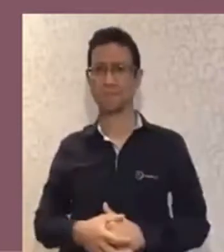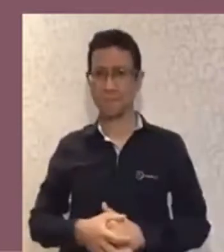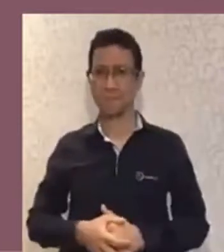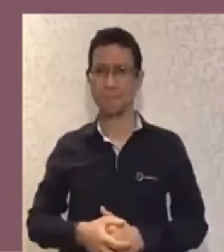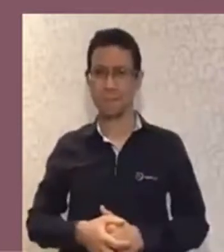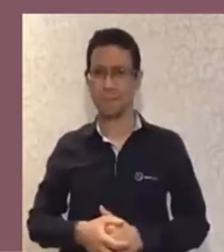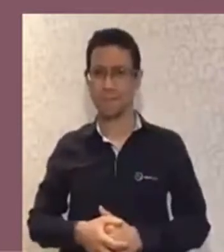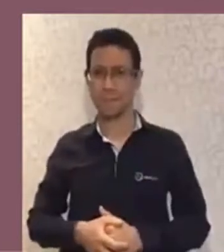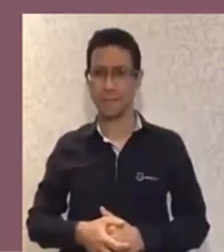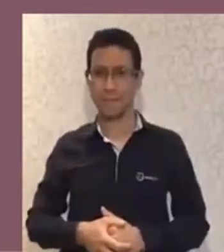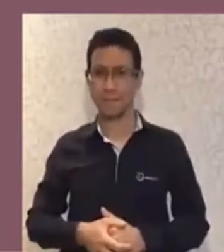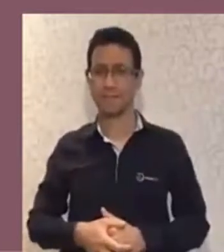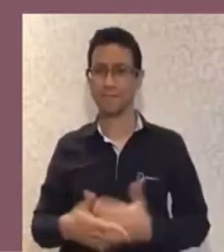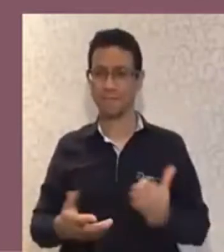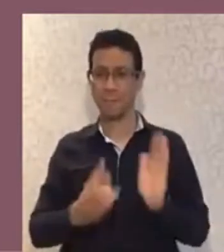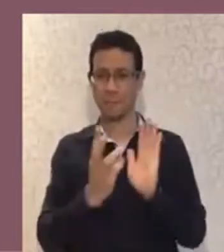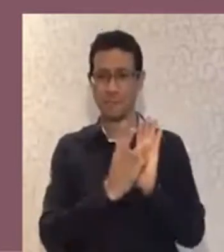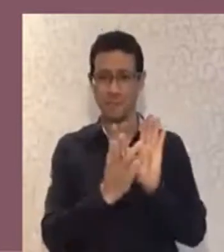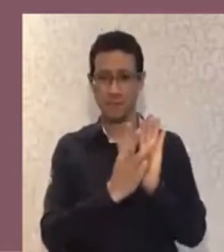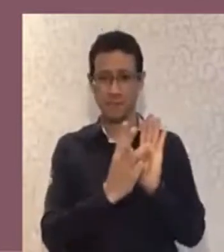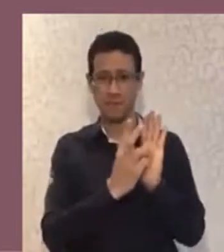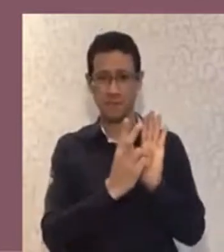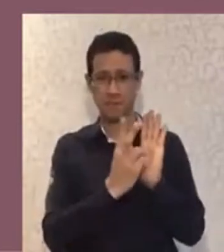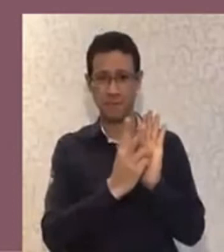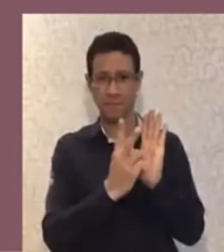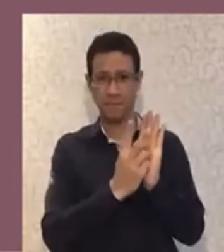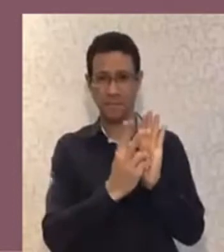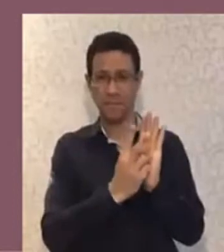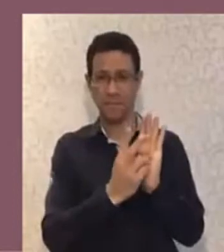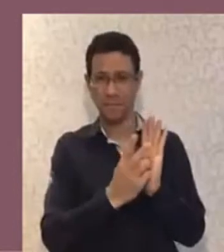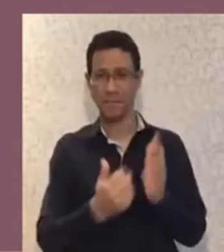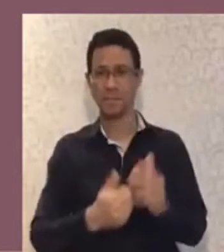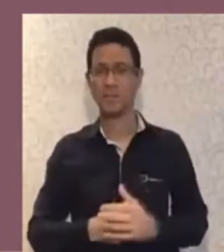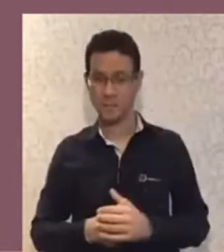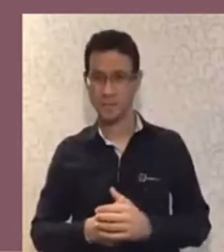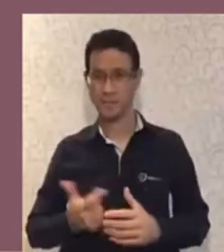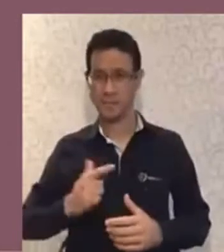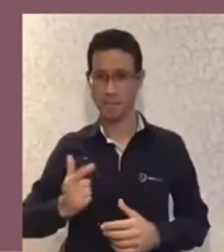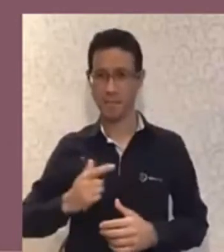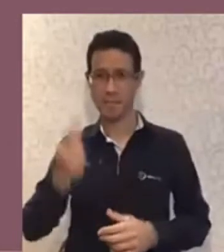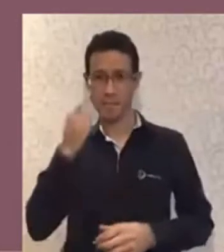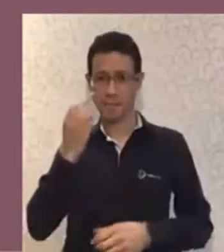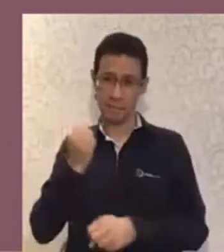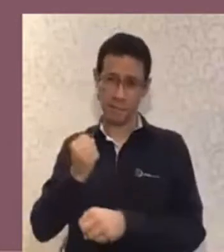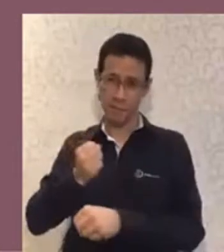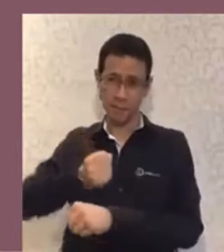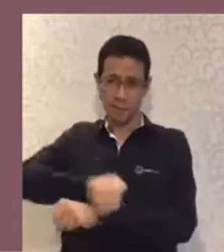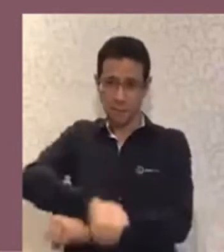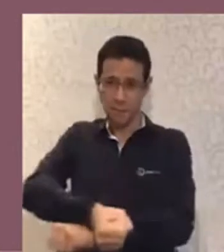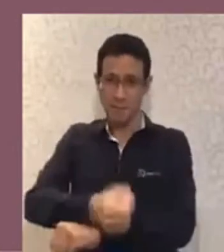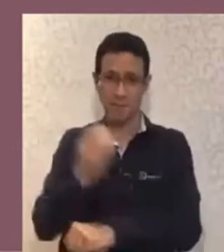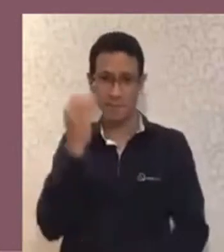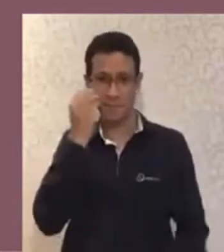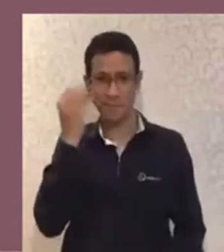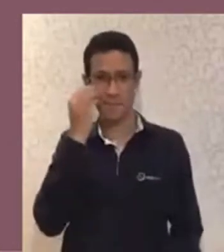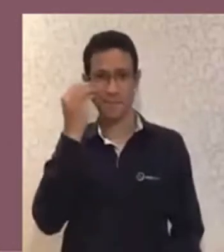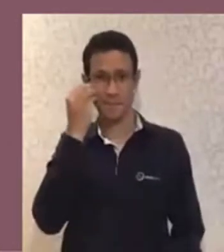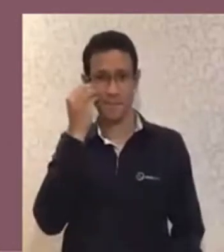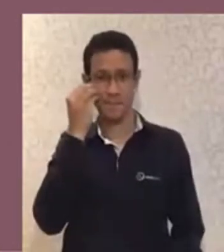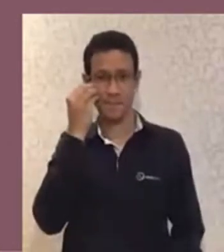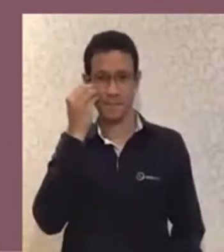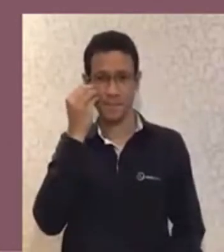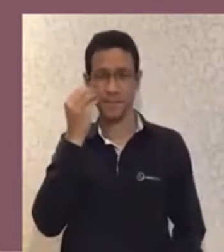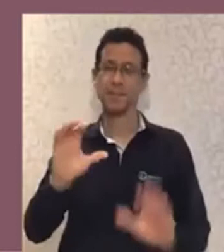Os indígenas, aos indígenas se tenta escravizar, mas eles, enfim,